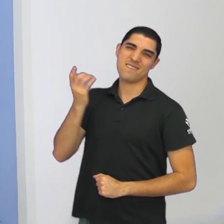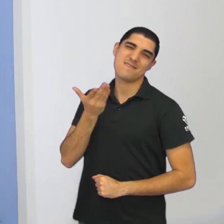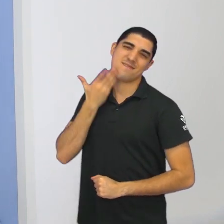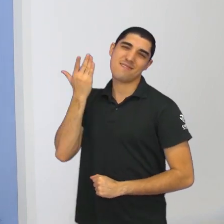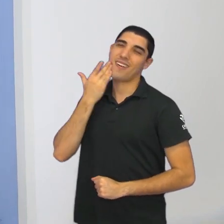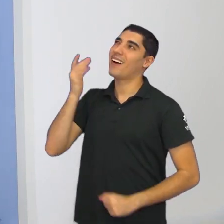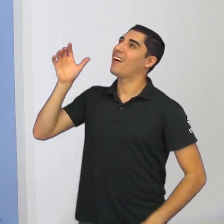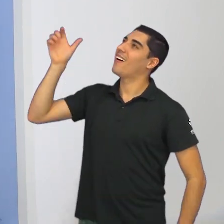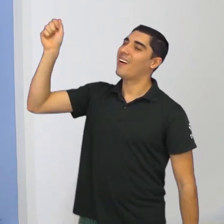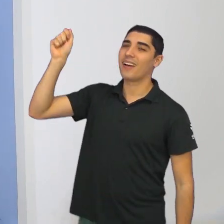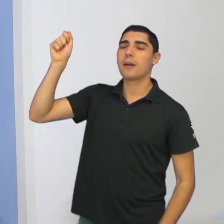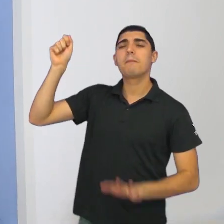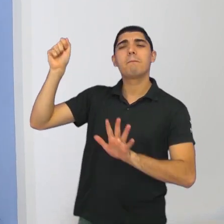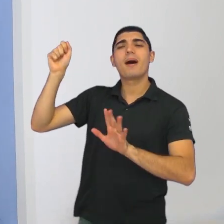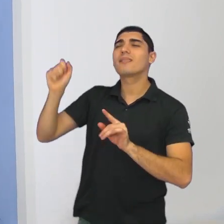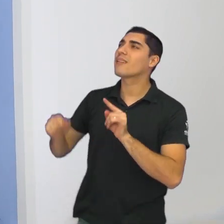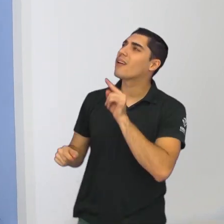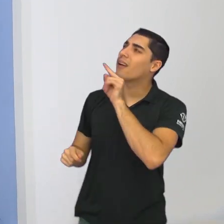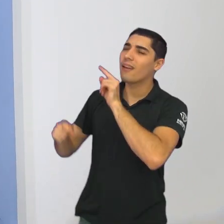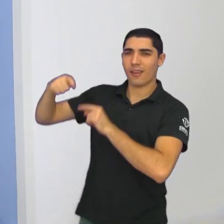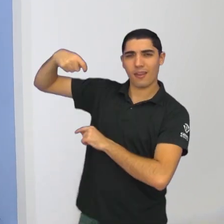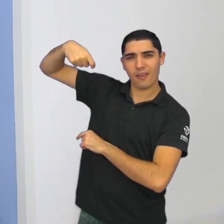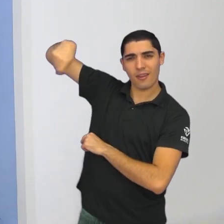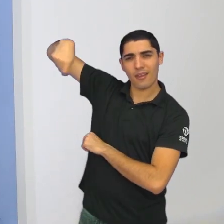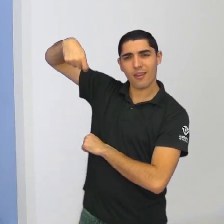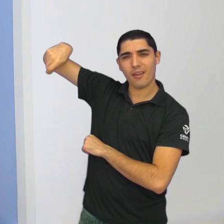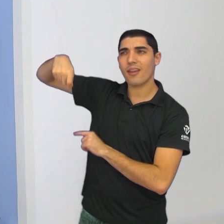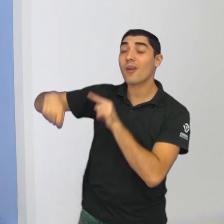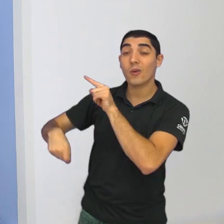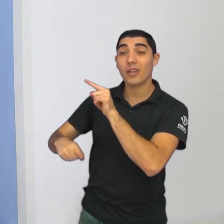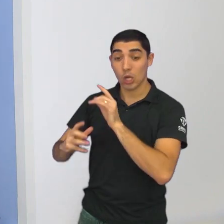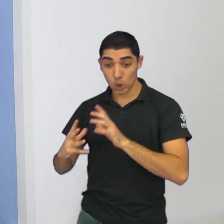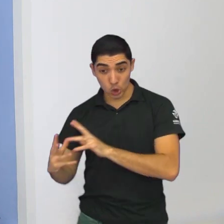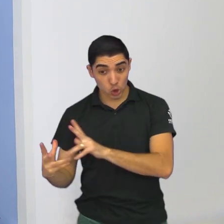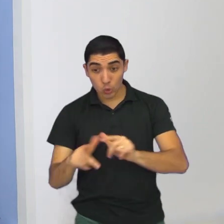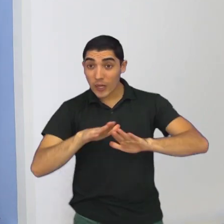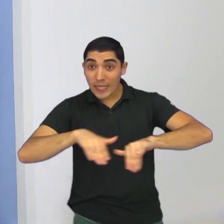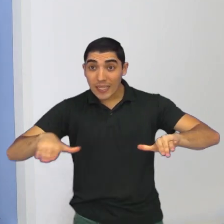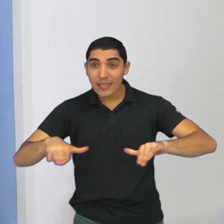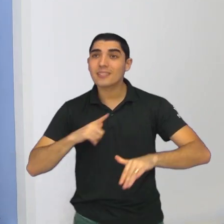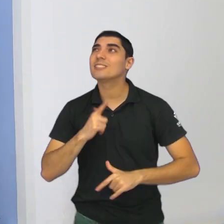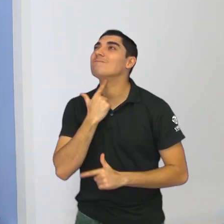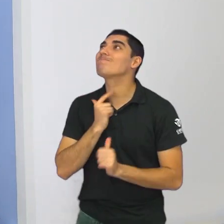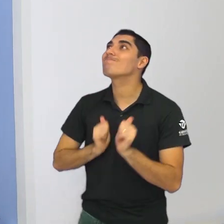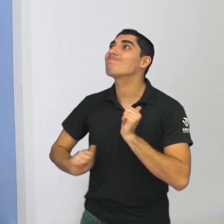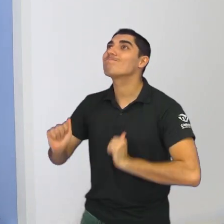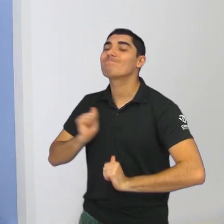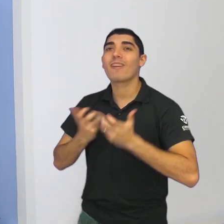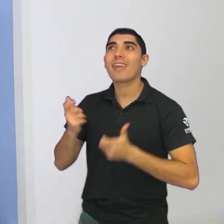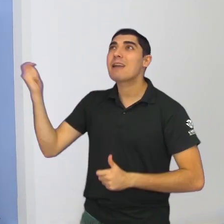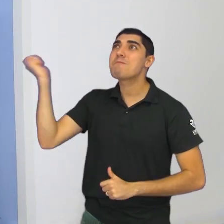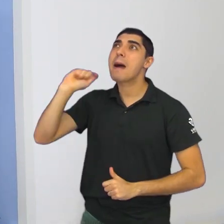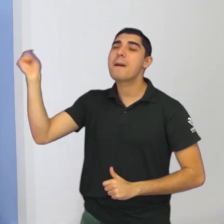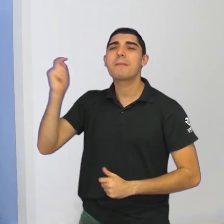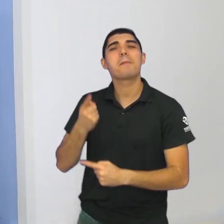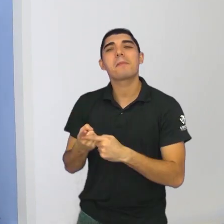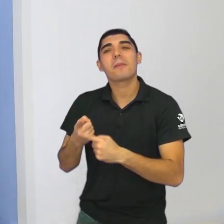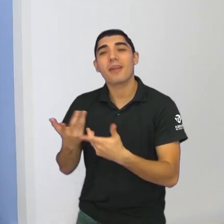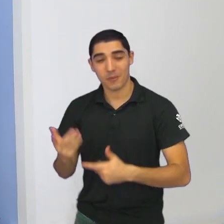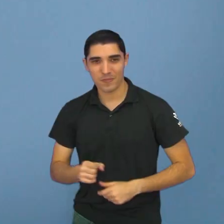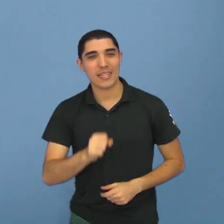alcanço facinho esse sino aqui. Agora, esse sino aqui é a ansiedade das crianças e das famílias,